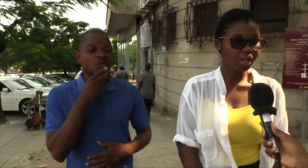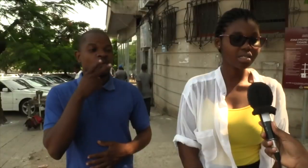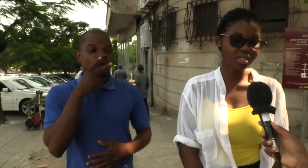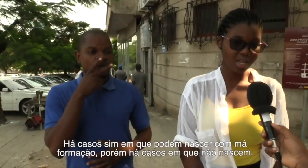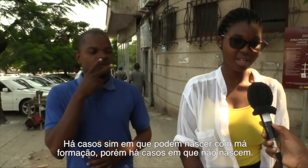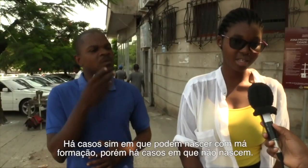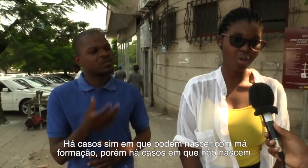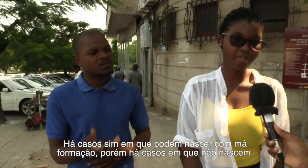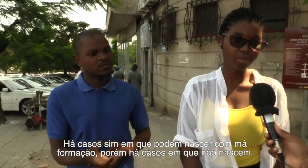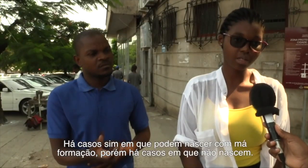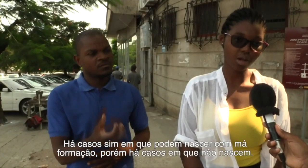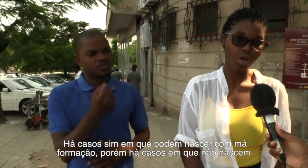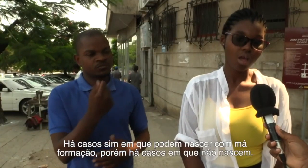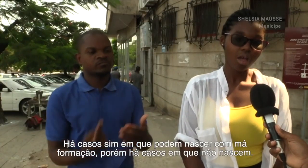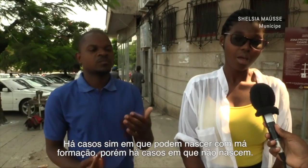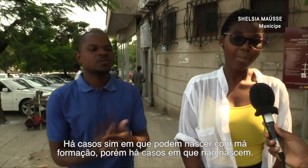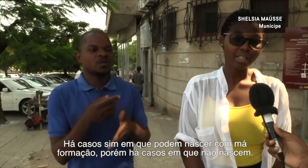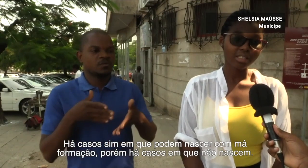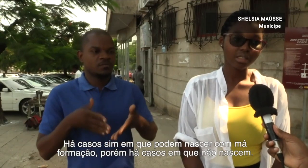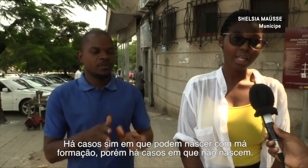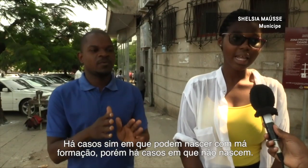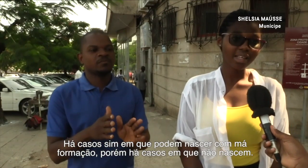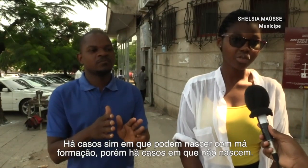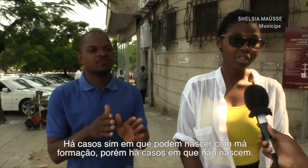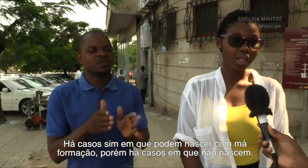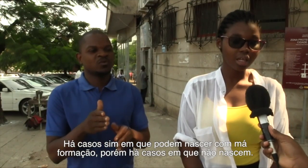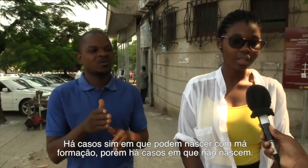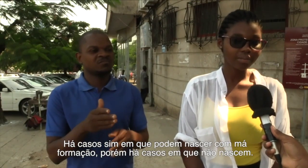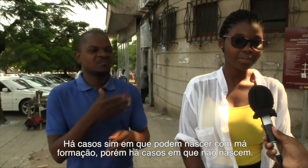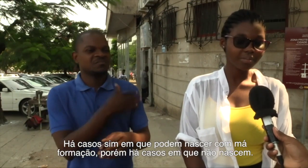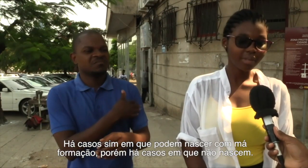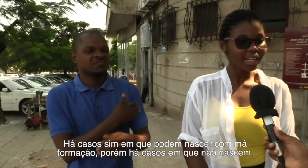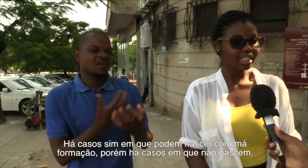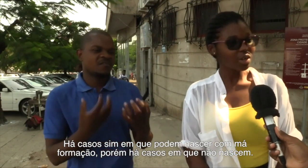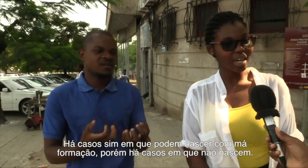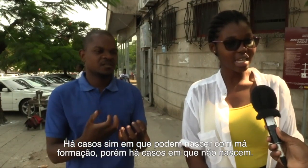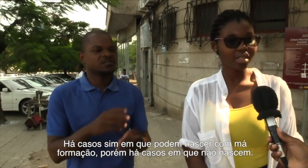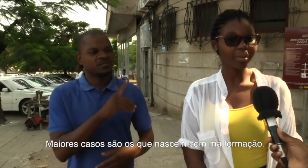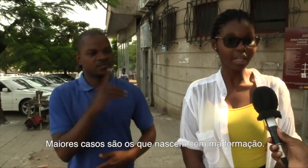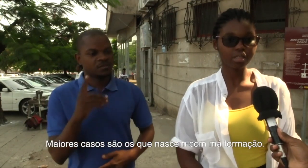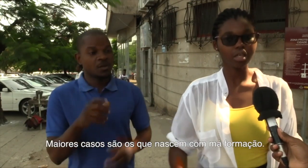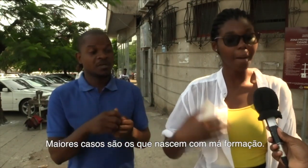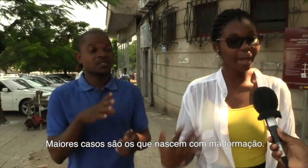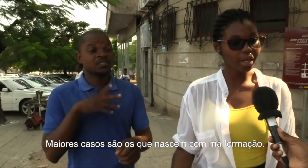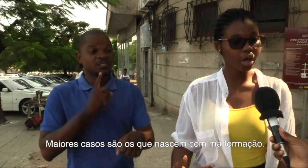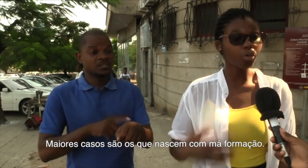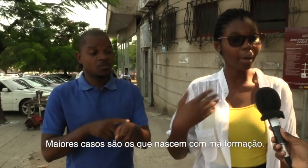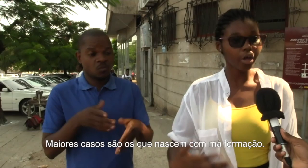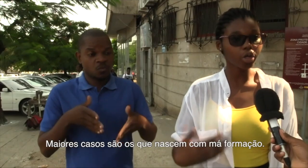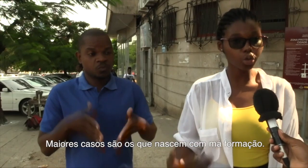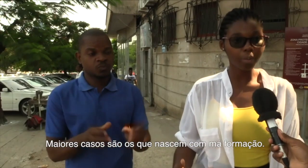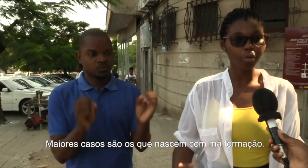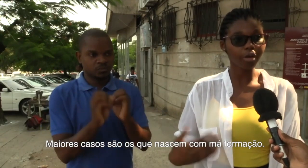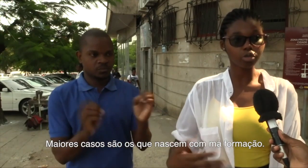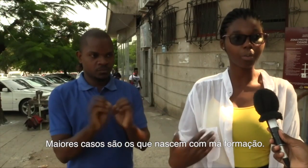pode sim nascer com uma formação mas tem casos que elas não nascem mas o